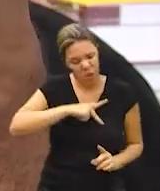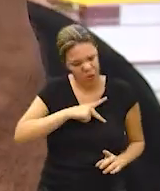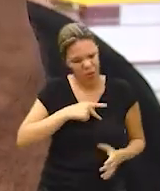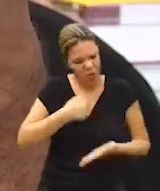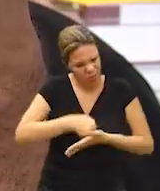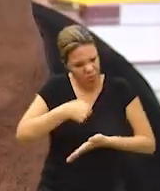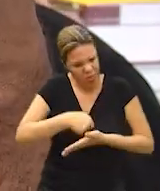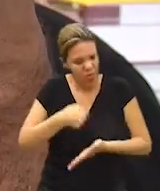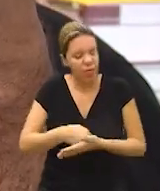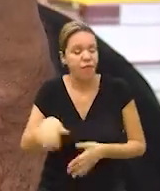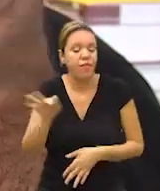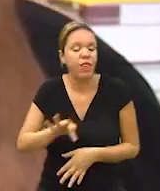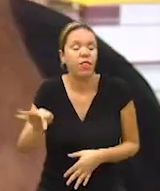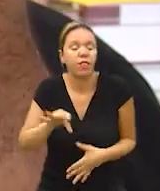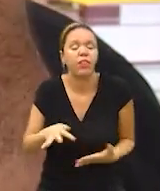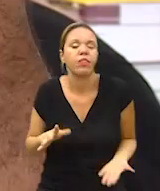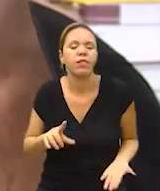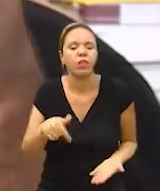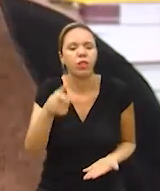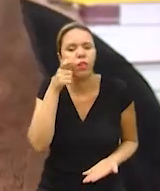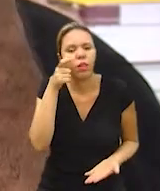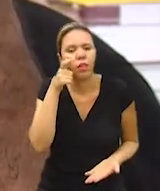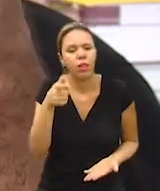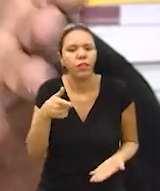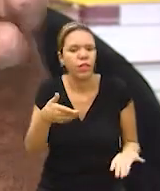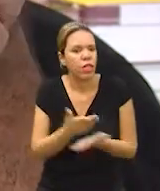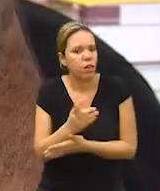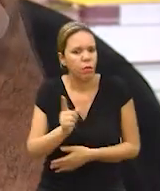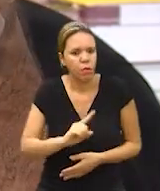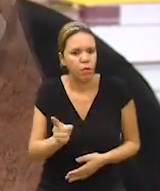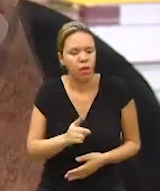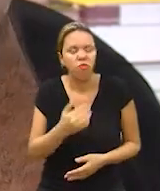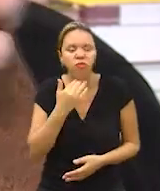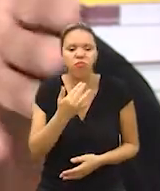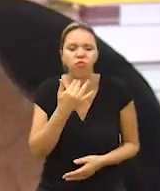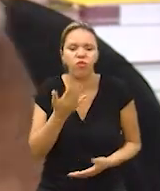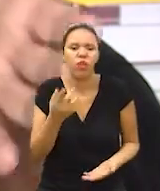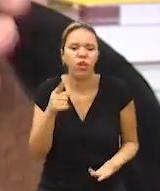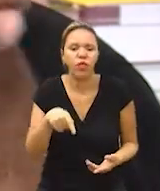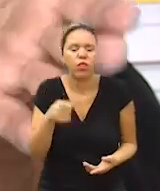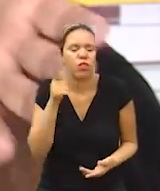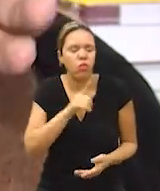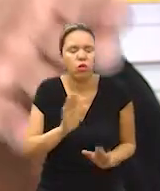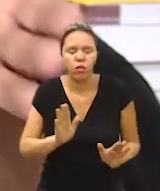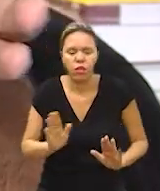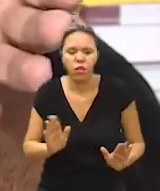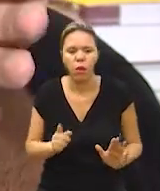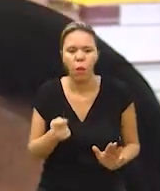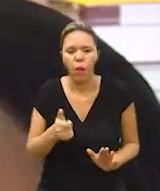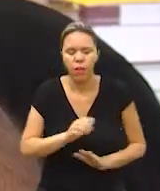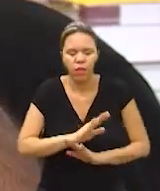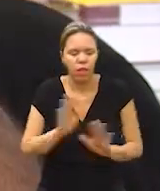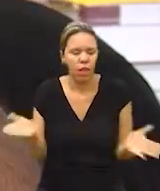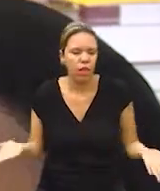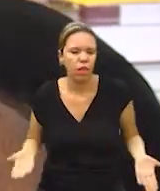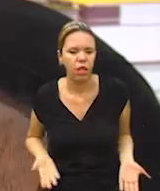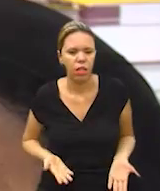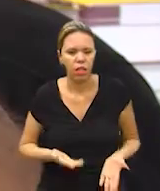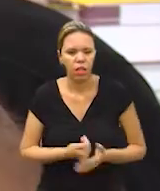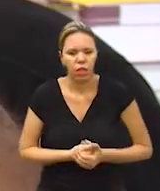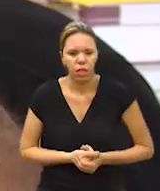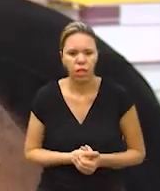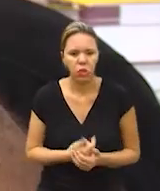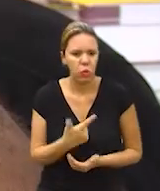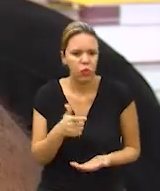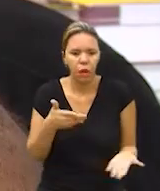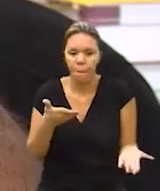de faculdade e quando você olha, se você não passa, parece que não valeu nada, porque você não consegue quase nada se você não